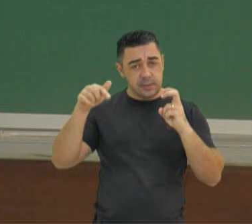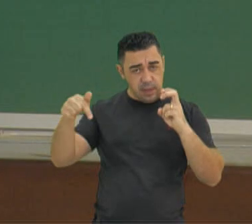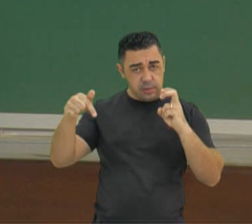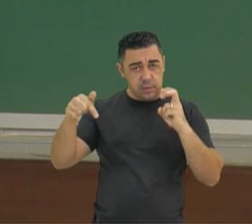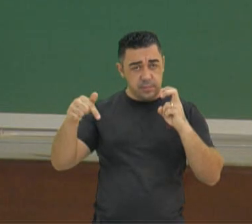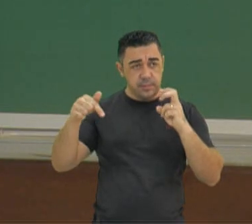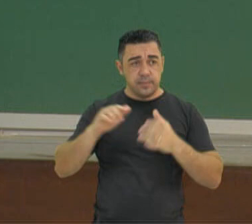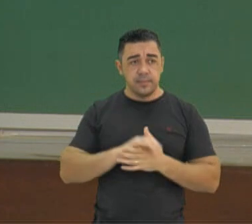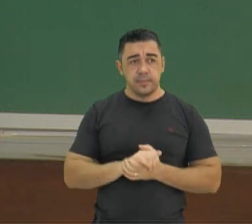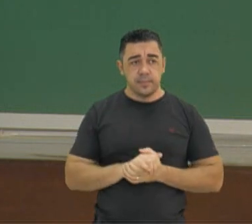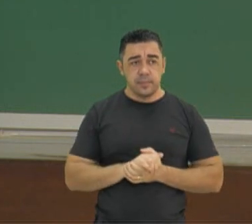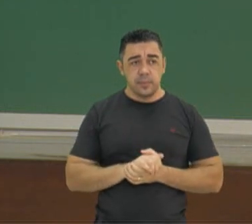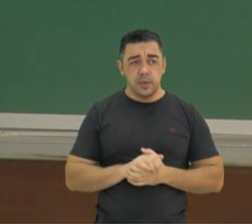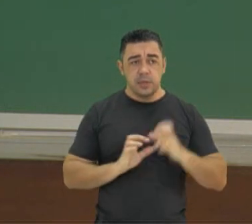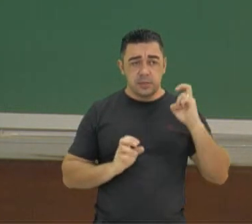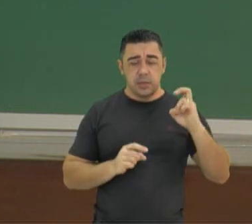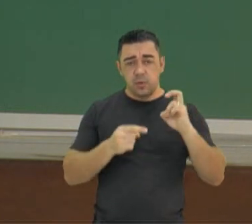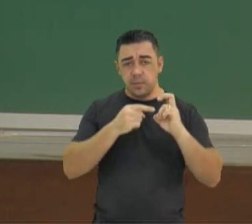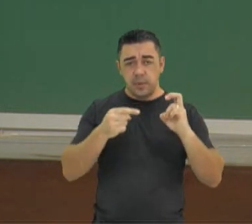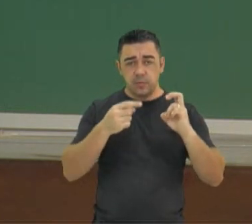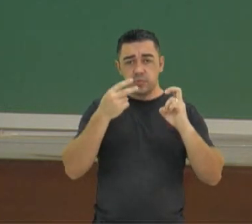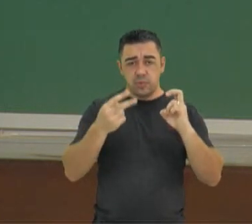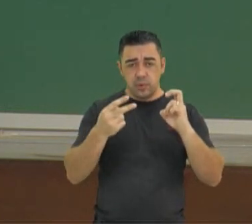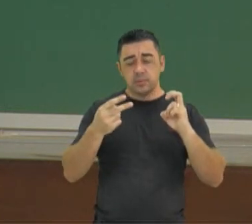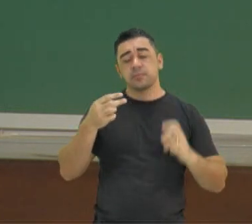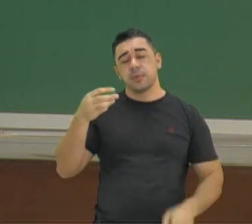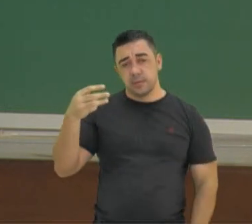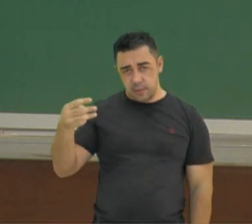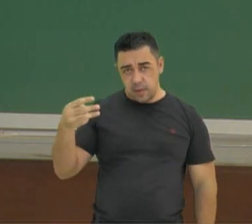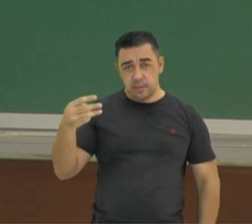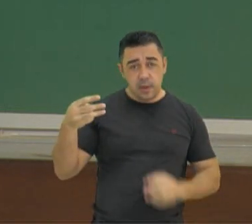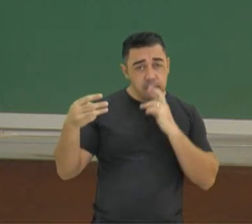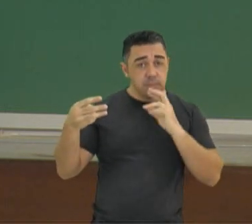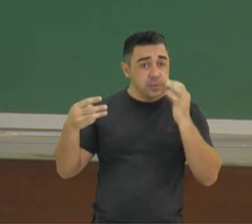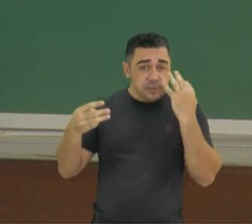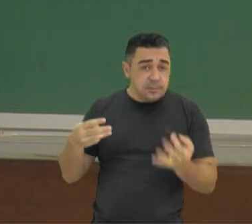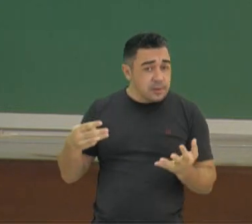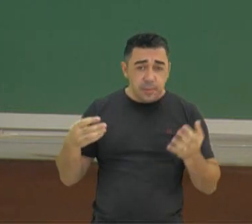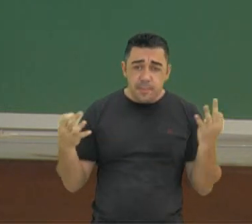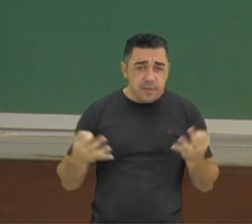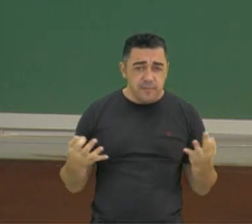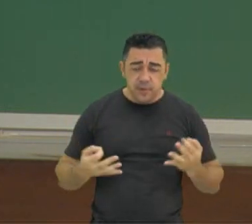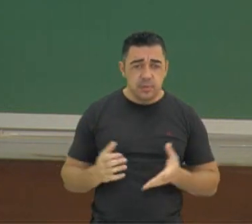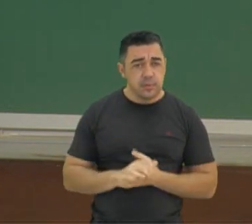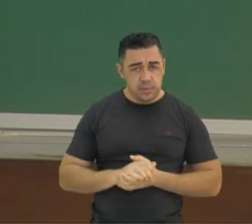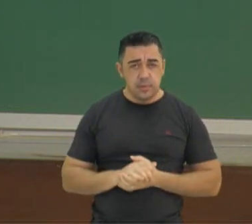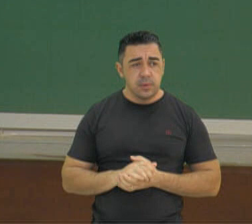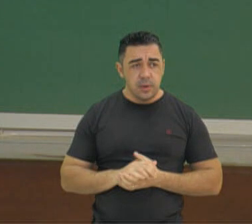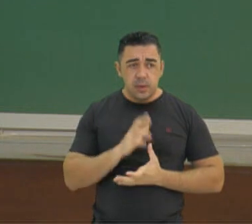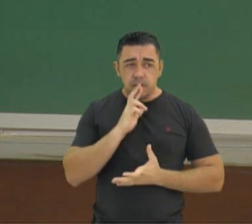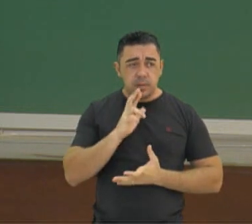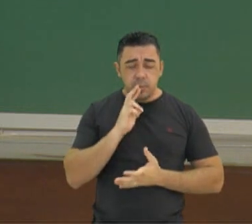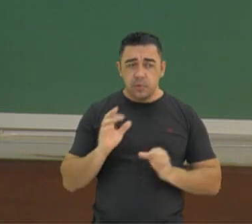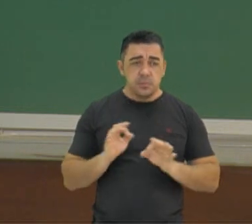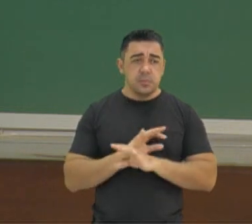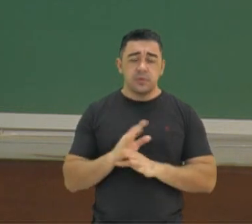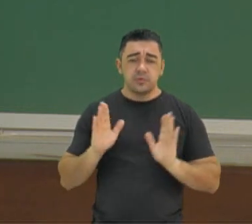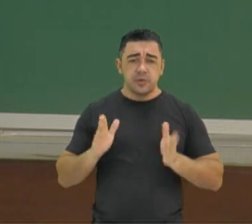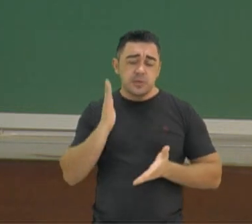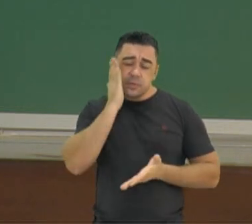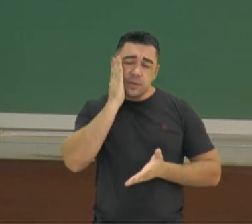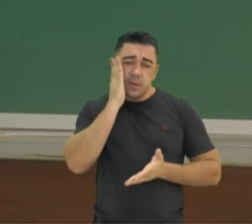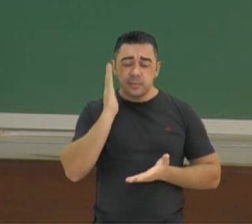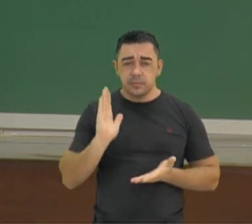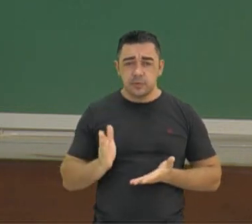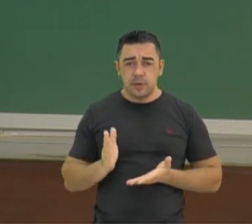7 e 5 menos 2 é igual a 3. Perfeito, né? A gente satisfaz o nosso sistema de